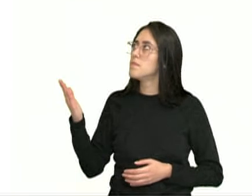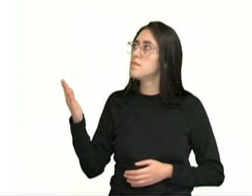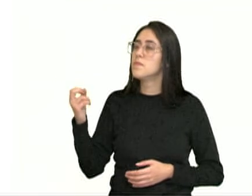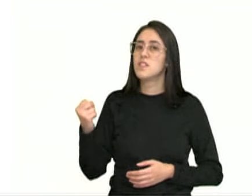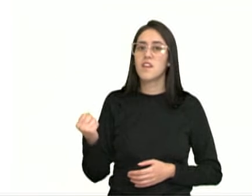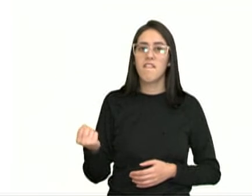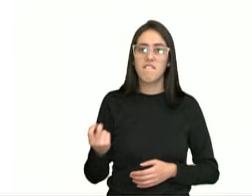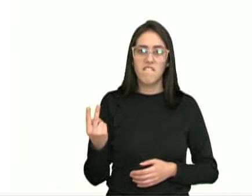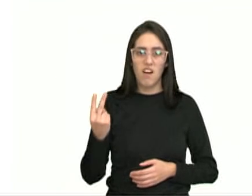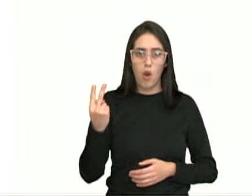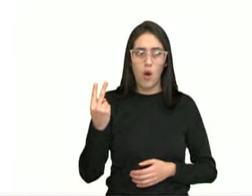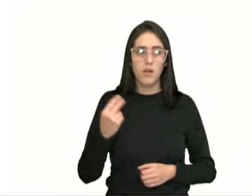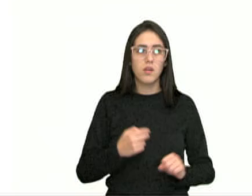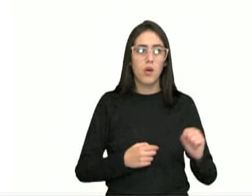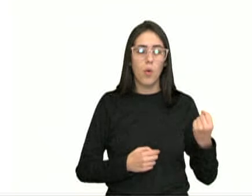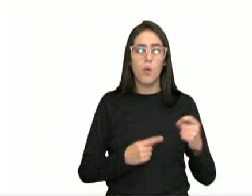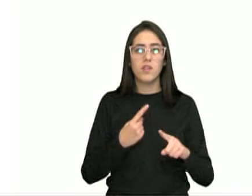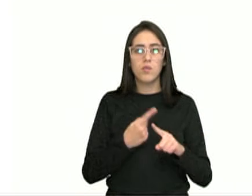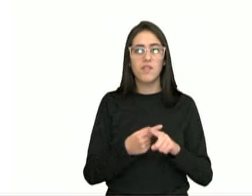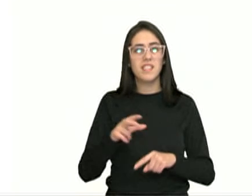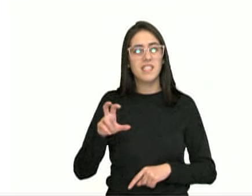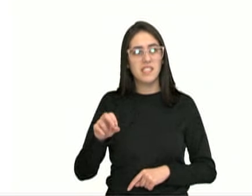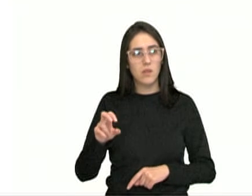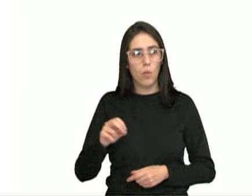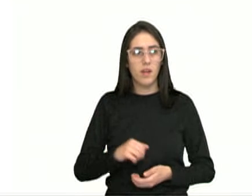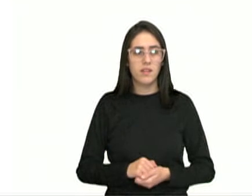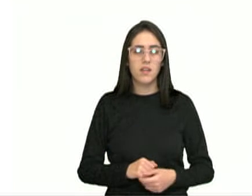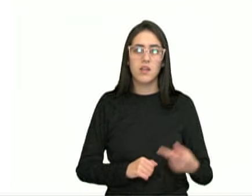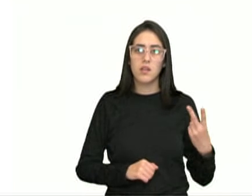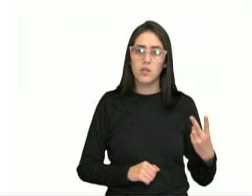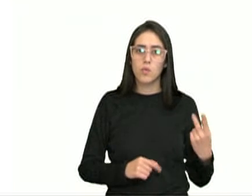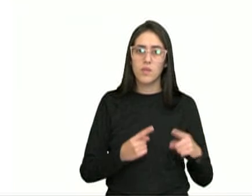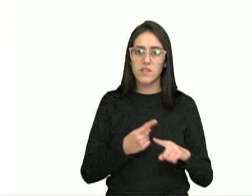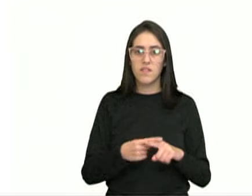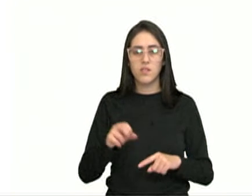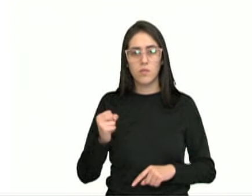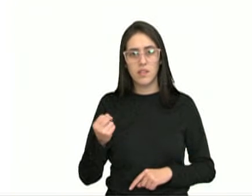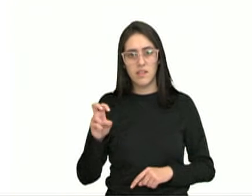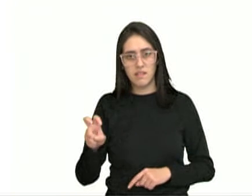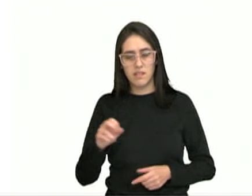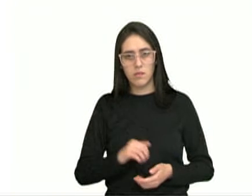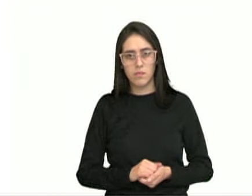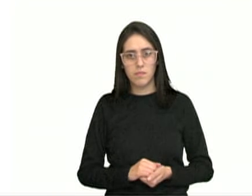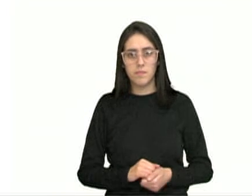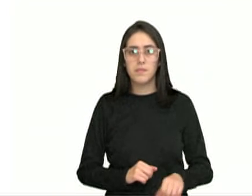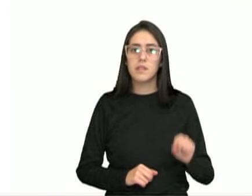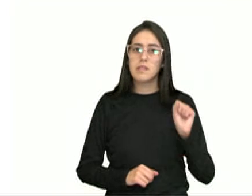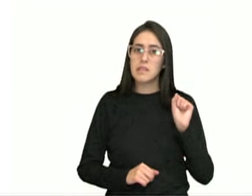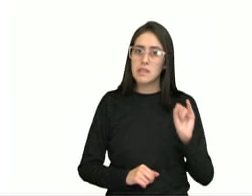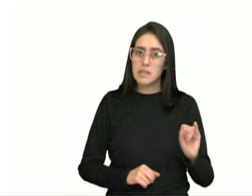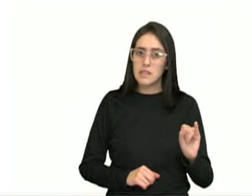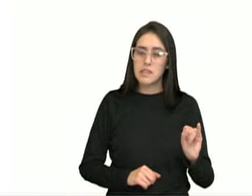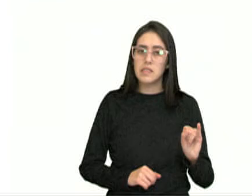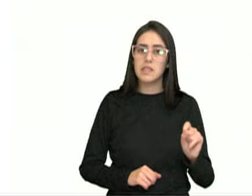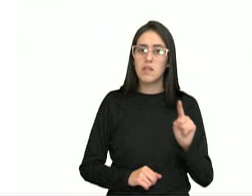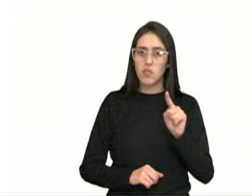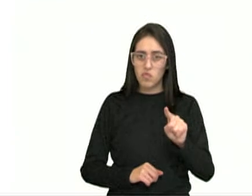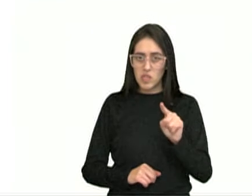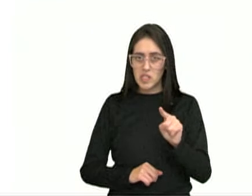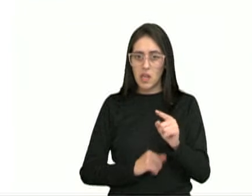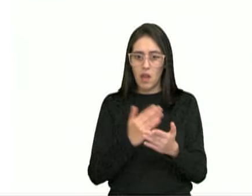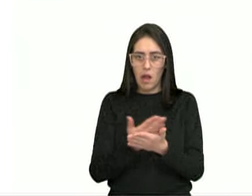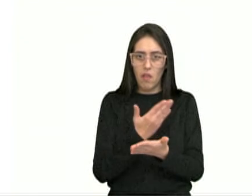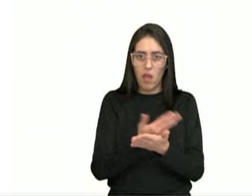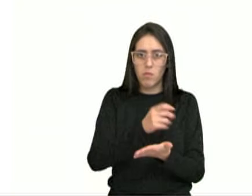né? 8 vezes 50 e 2 vezes 85. Se de repente, aí no cálculo, aí na sua